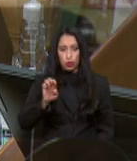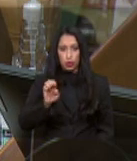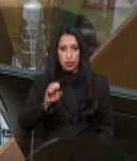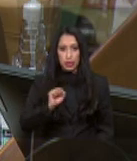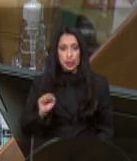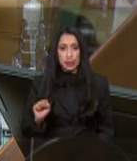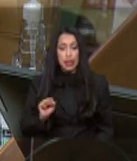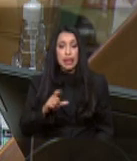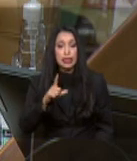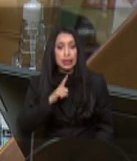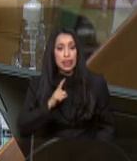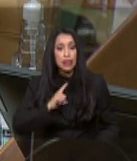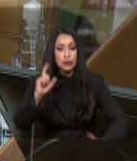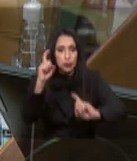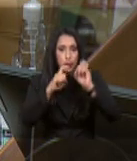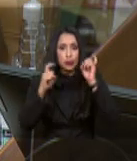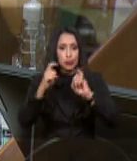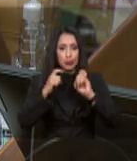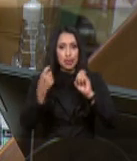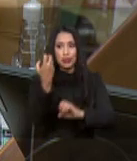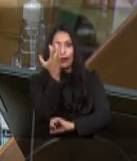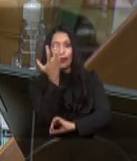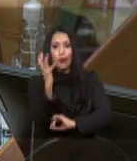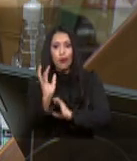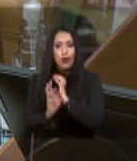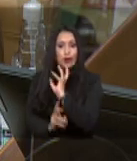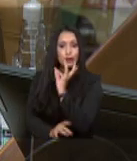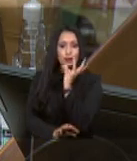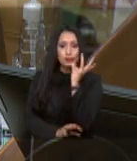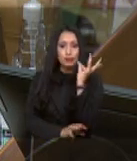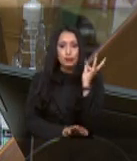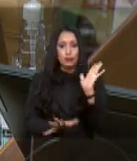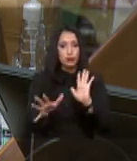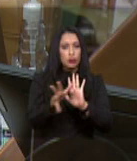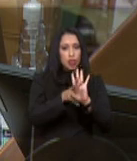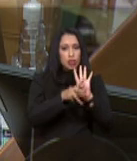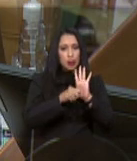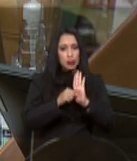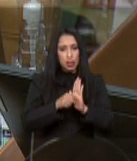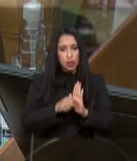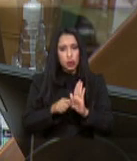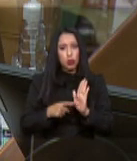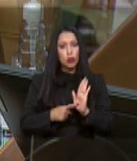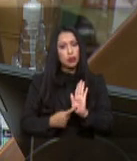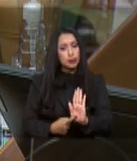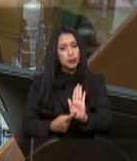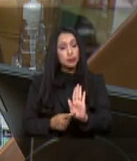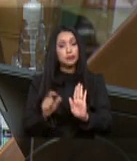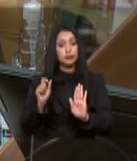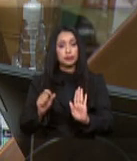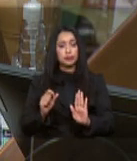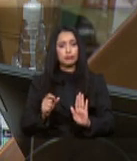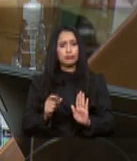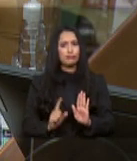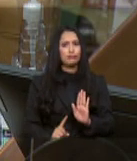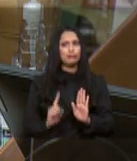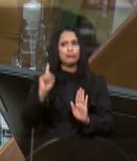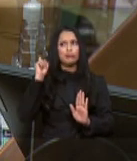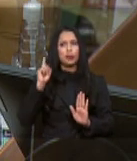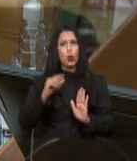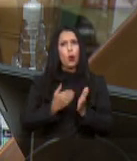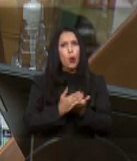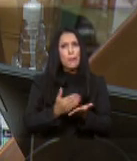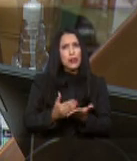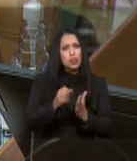sua preocupação com a floresta amazônica especificamente, expressamente, no início do século